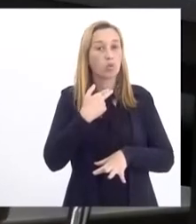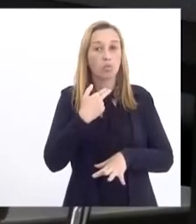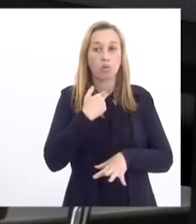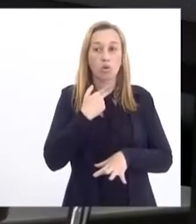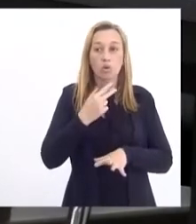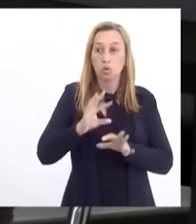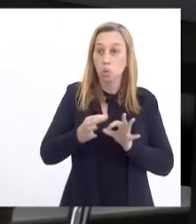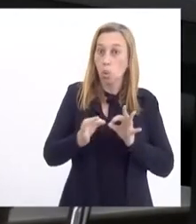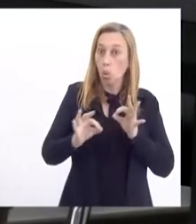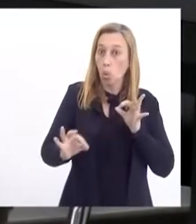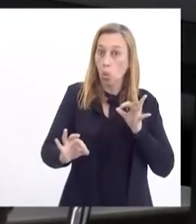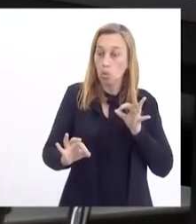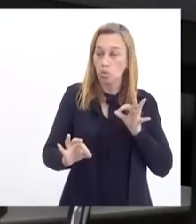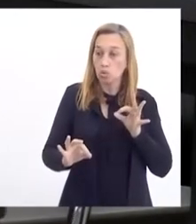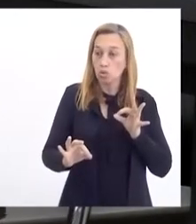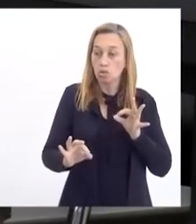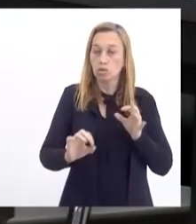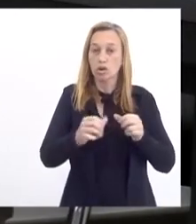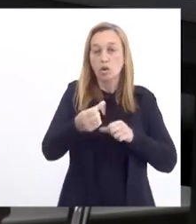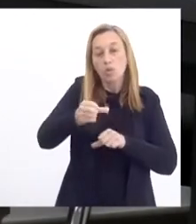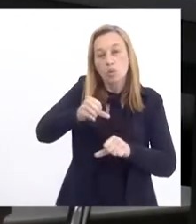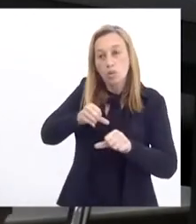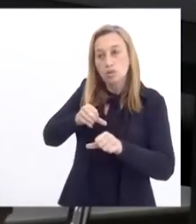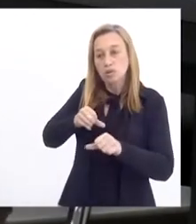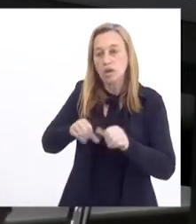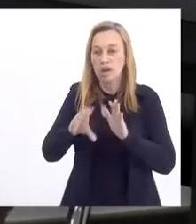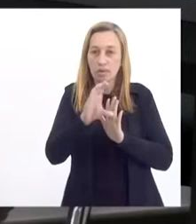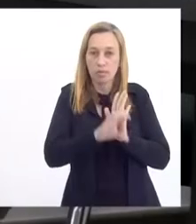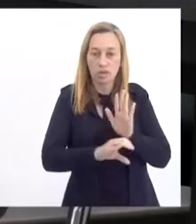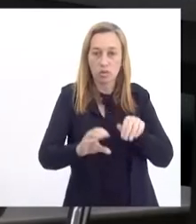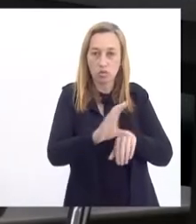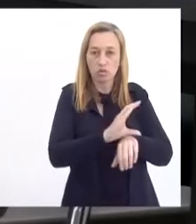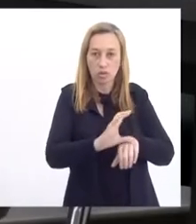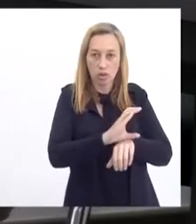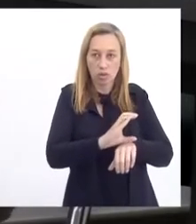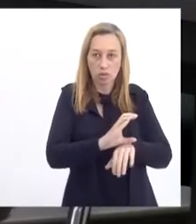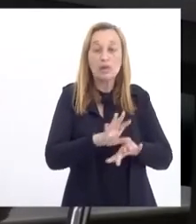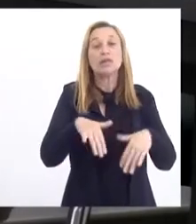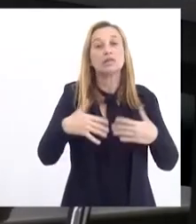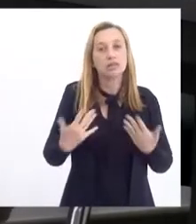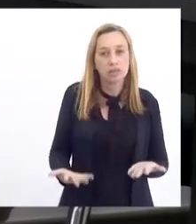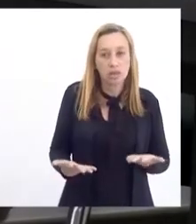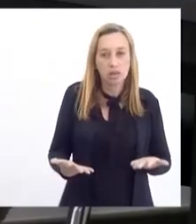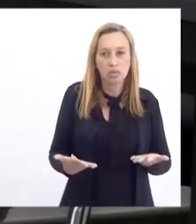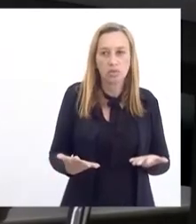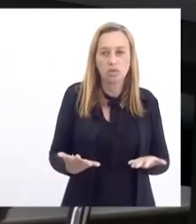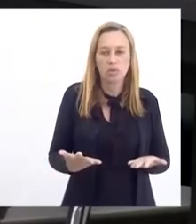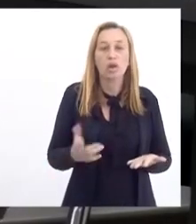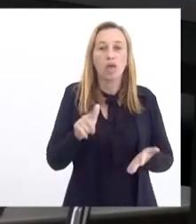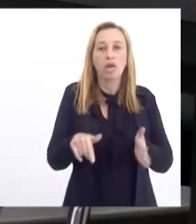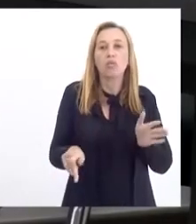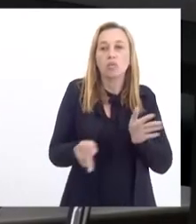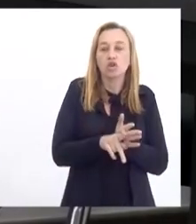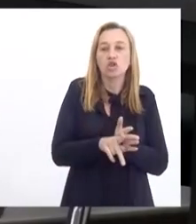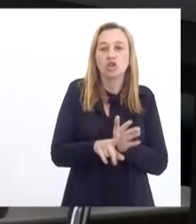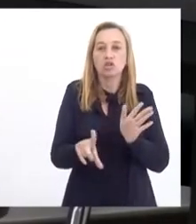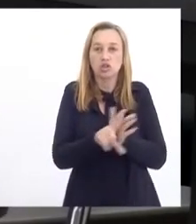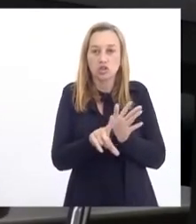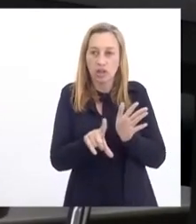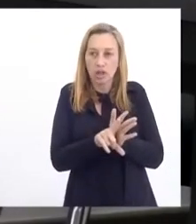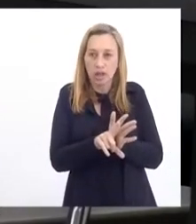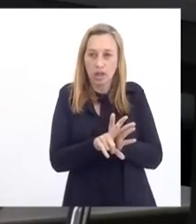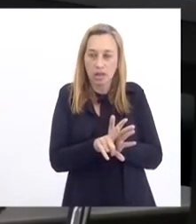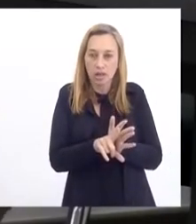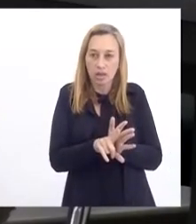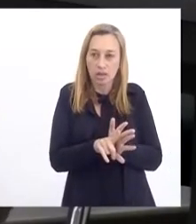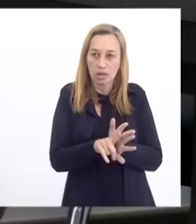de longe contrariar a emenda constitucional, né? Então, é um projeto de lei que está